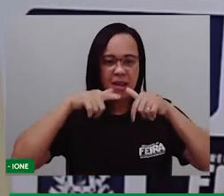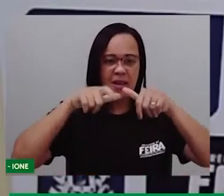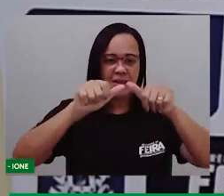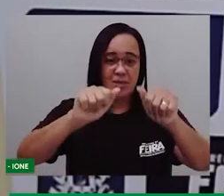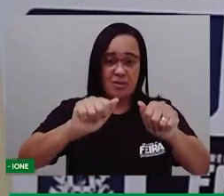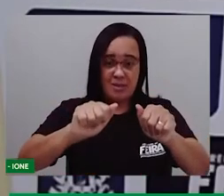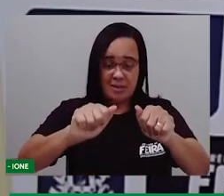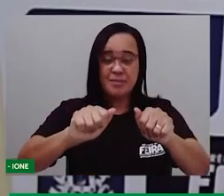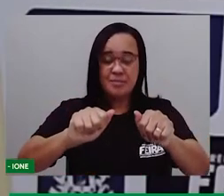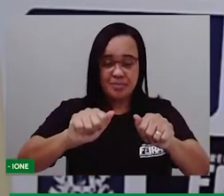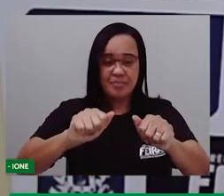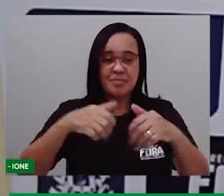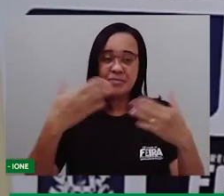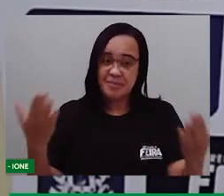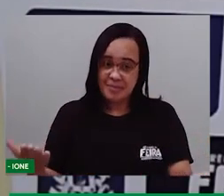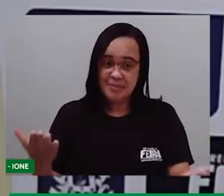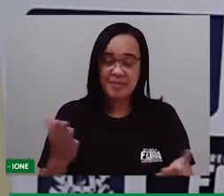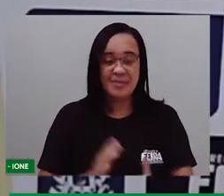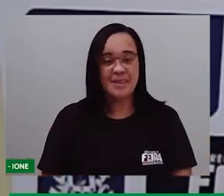Então,